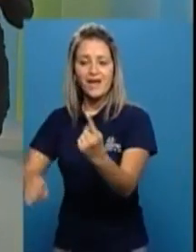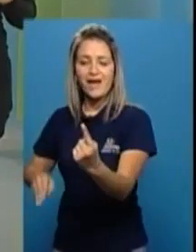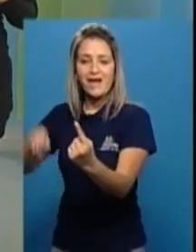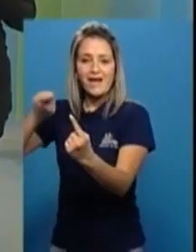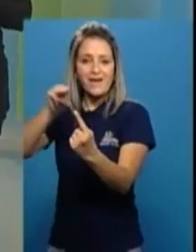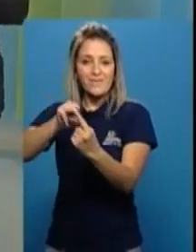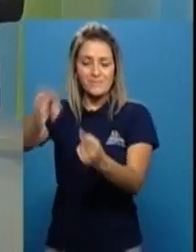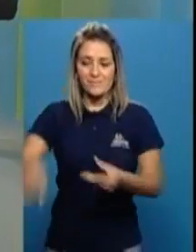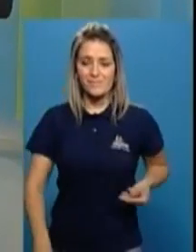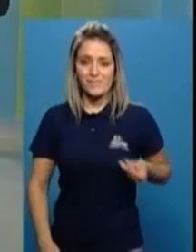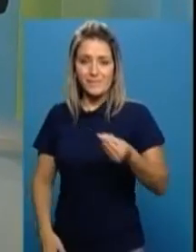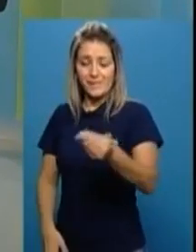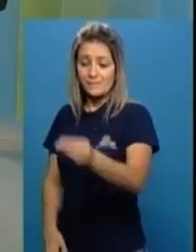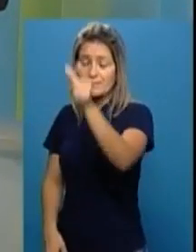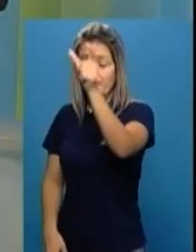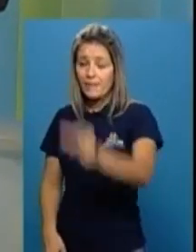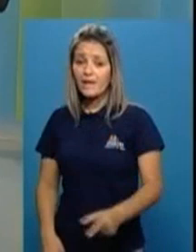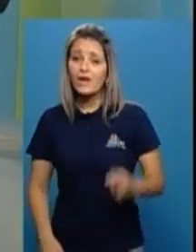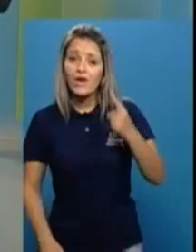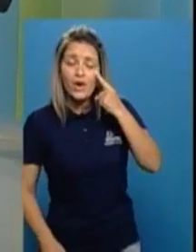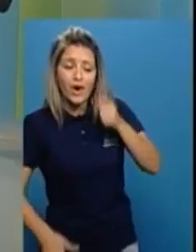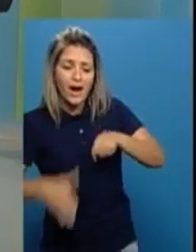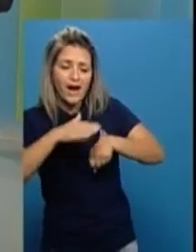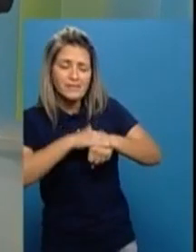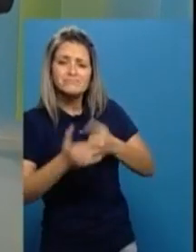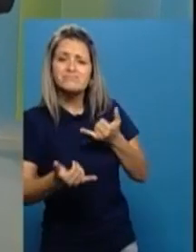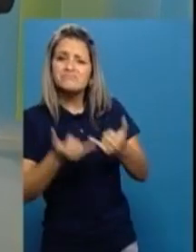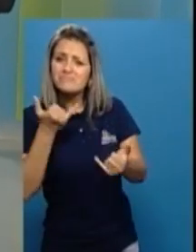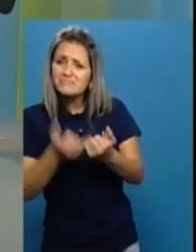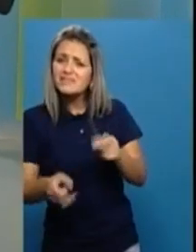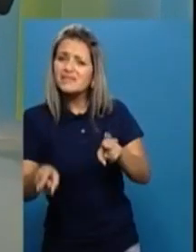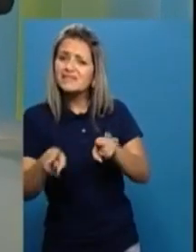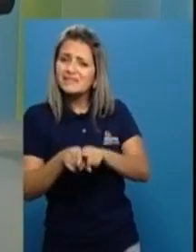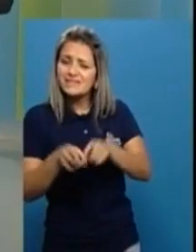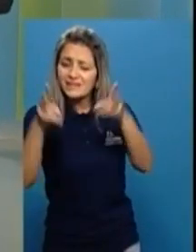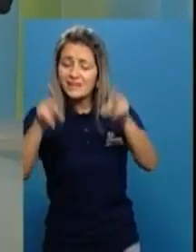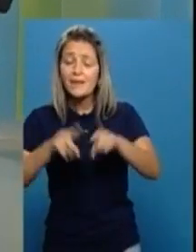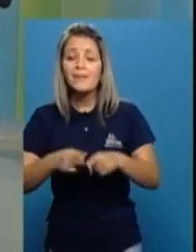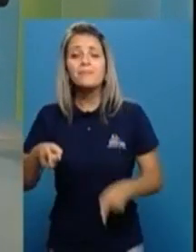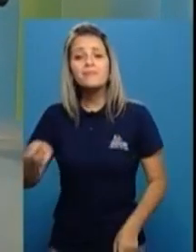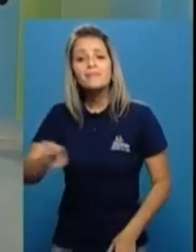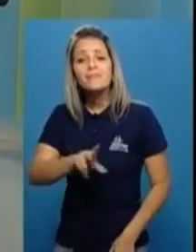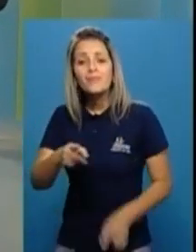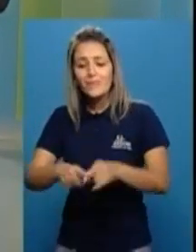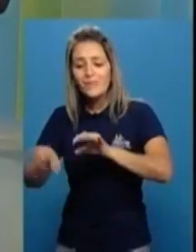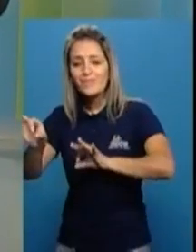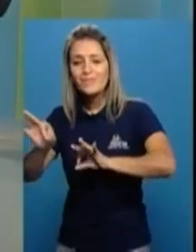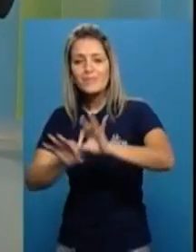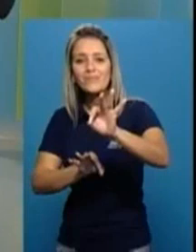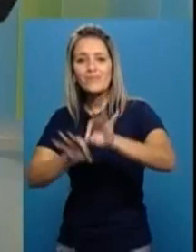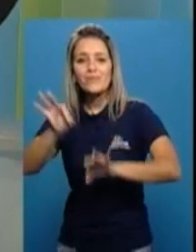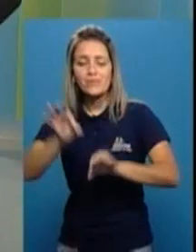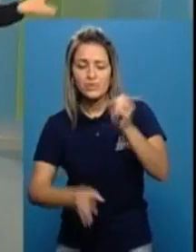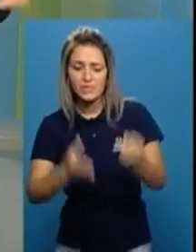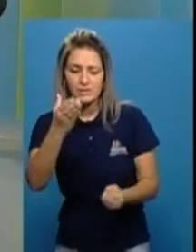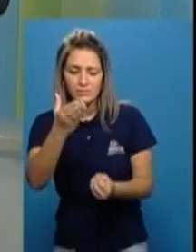Tem muitas características do artesanal, mas se diferencia por ser como base um projeto concebido